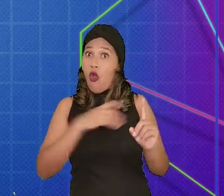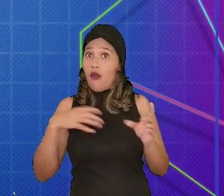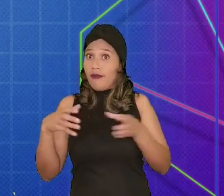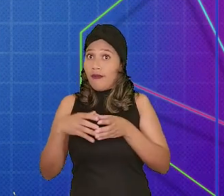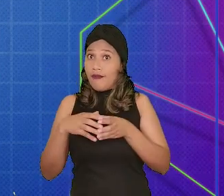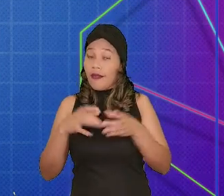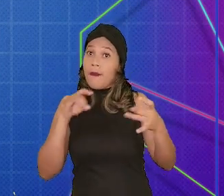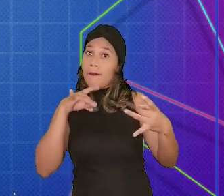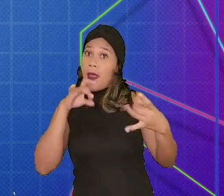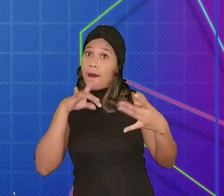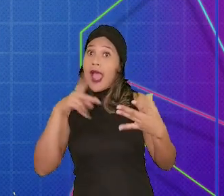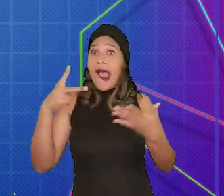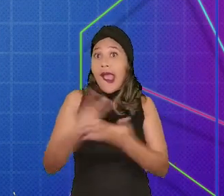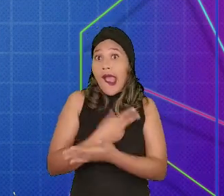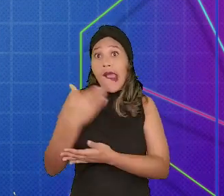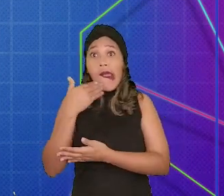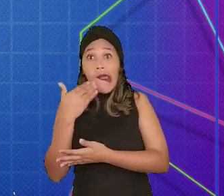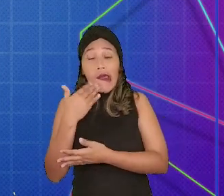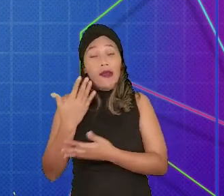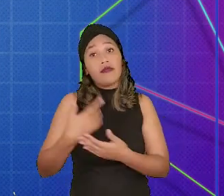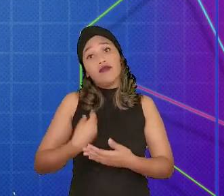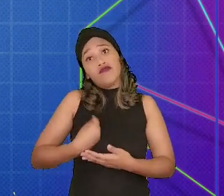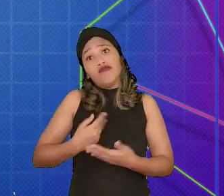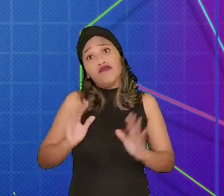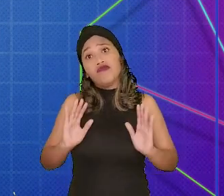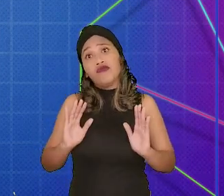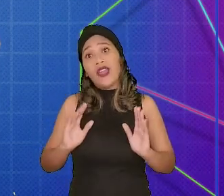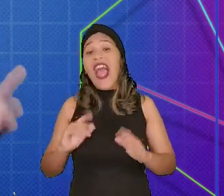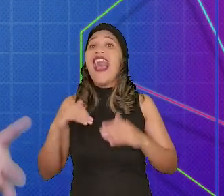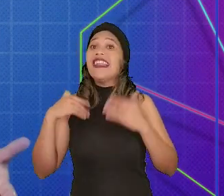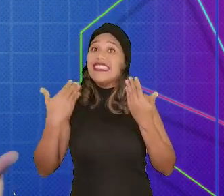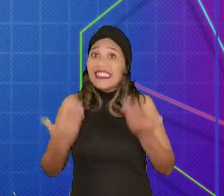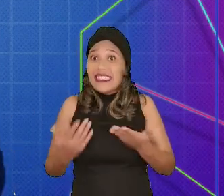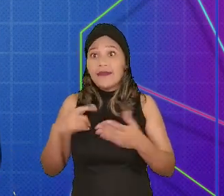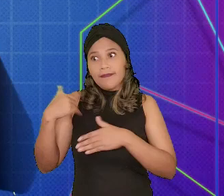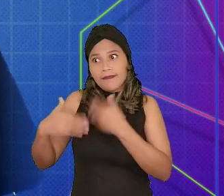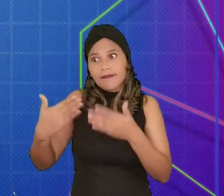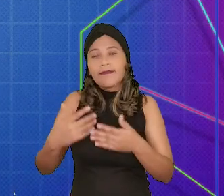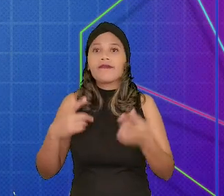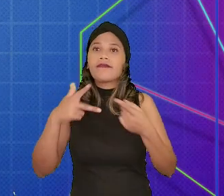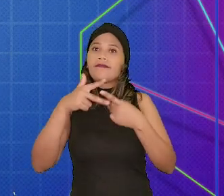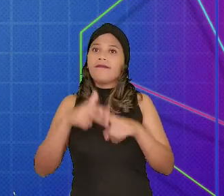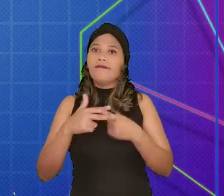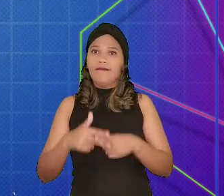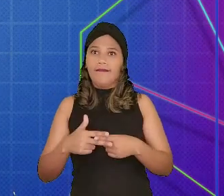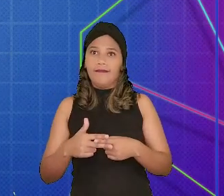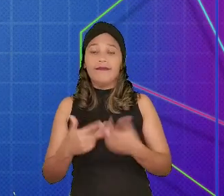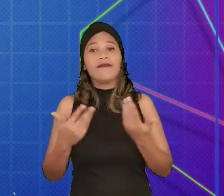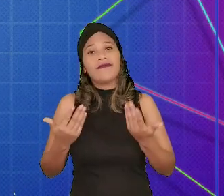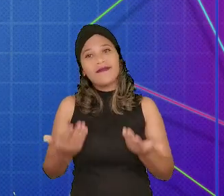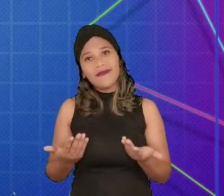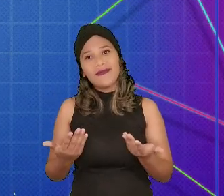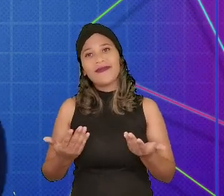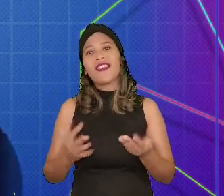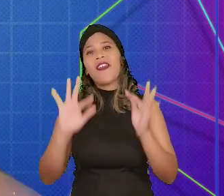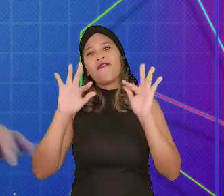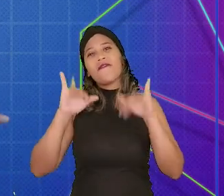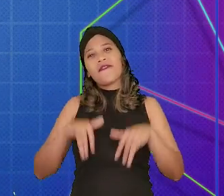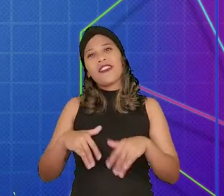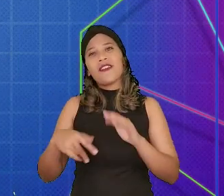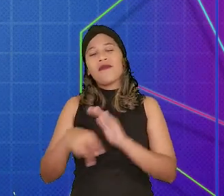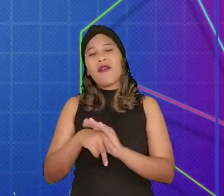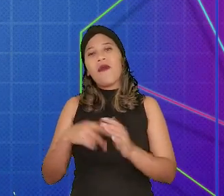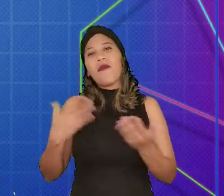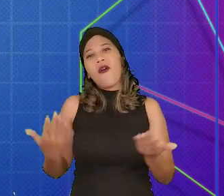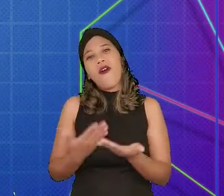para poder informar sobre erros que o game possui, para que assim você possa corrigi-los. Galera, chegamos